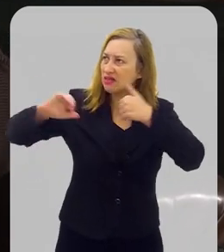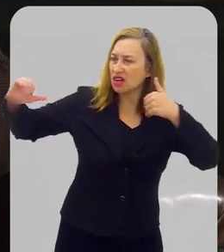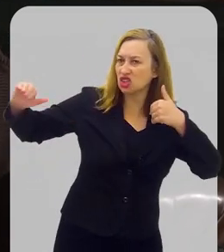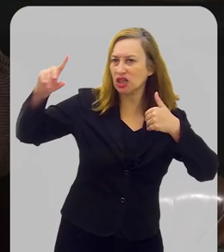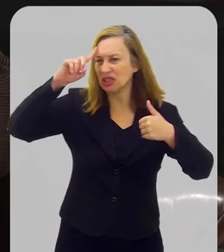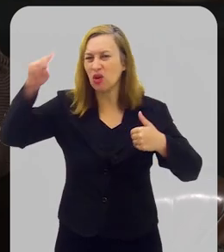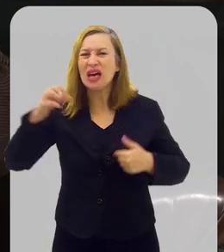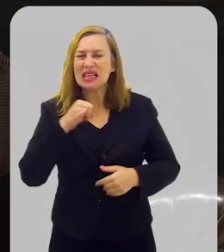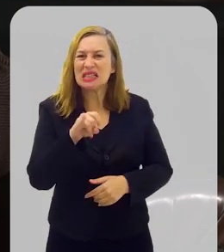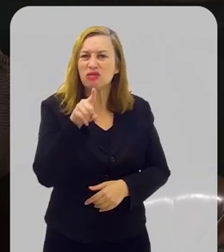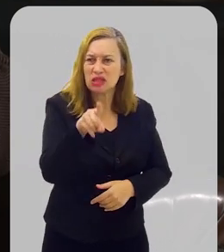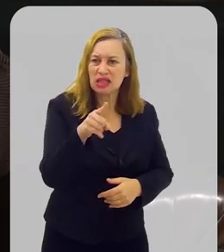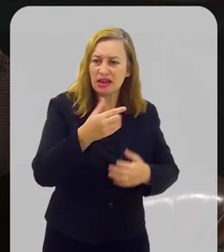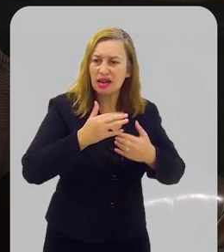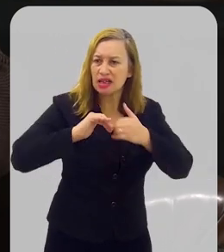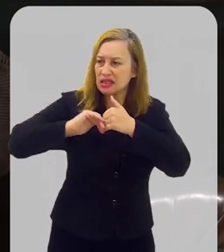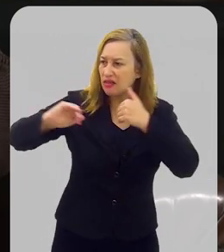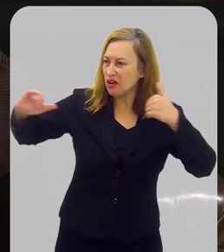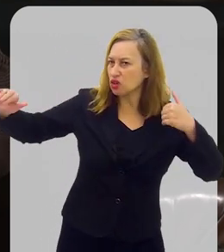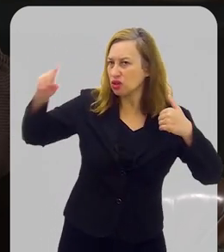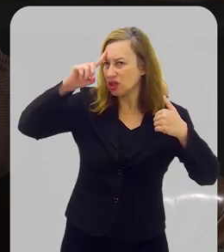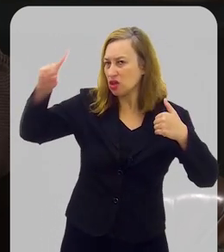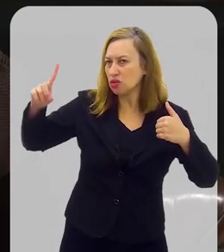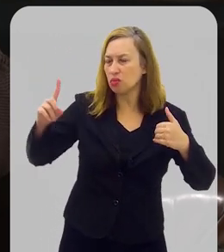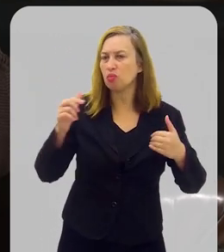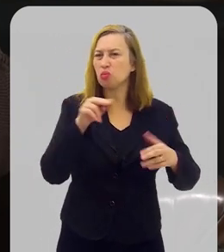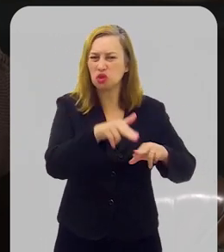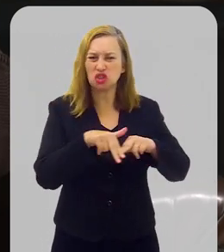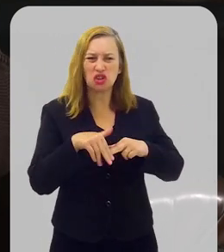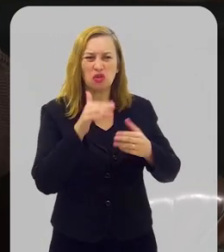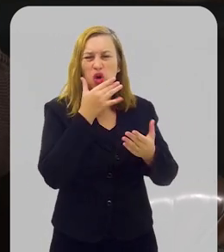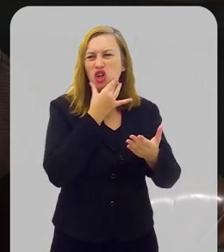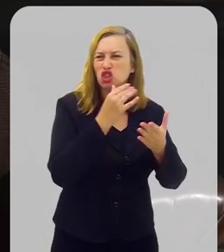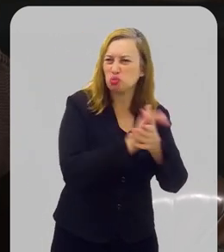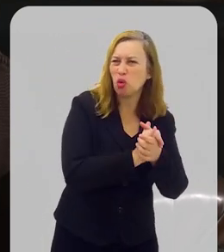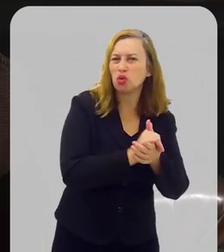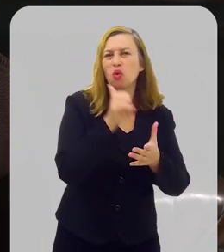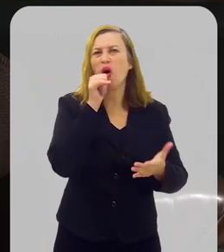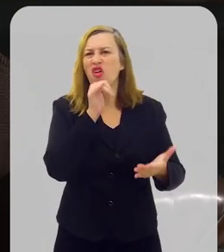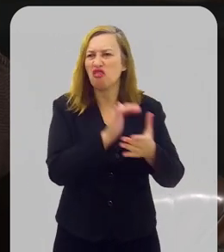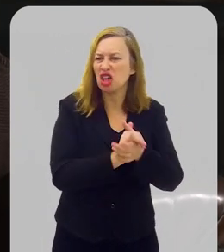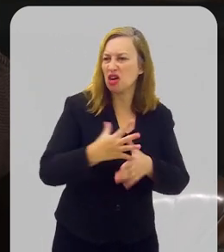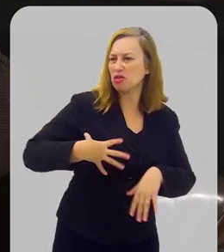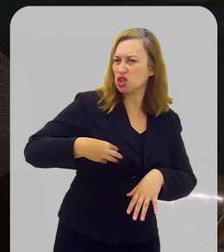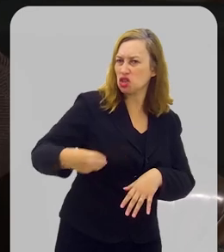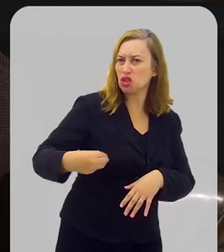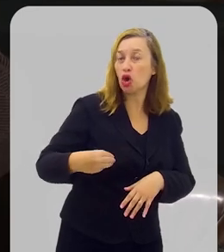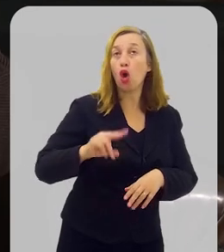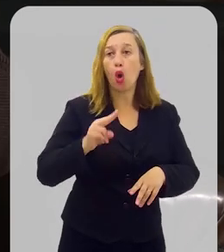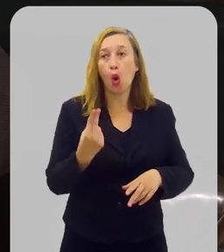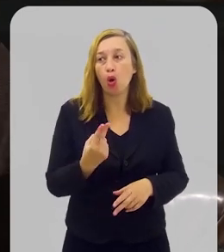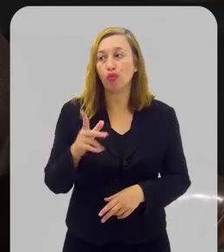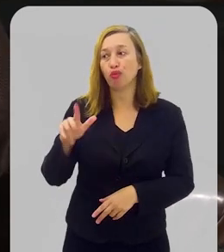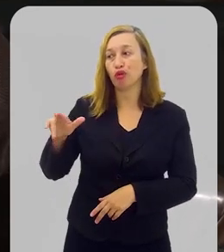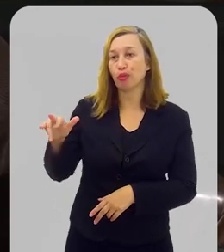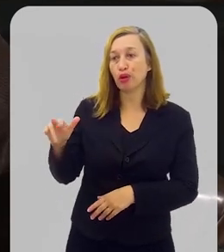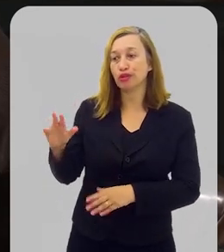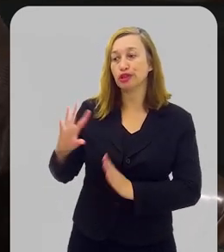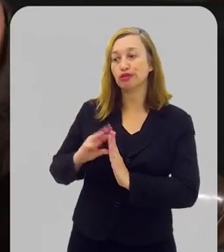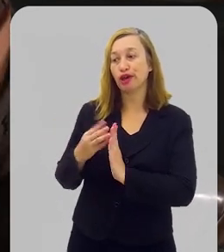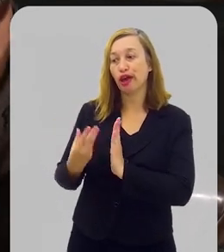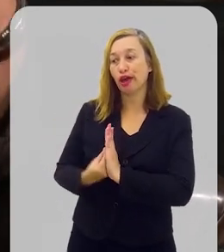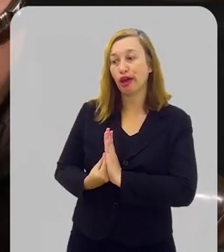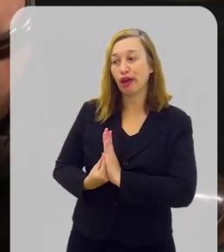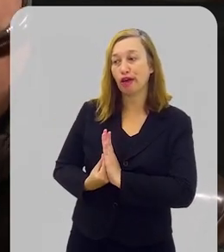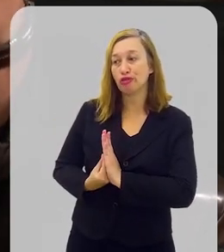você saiu da presença de Deus por causa do seu marido por causa de sua esposa por causa do seu filho por causa daquele irmãozinho que não